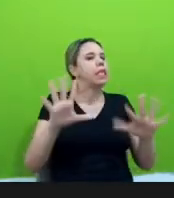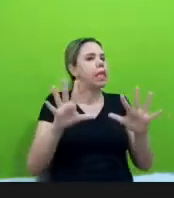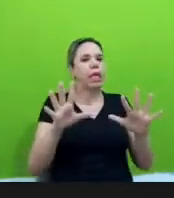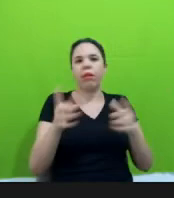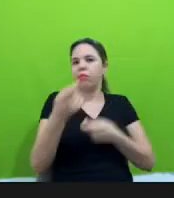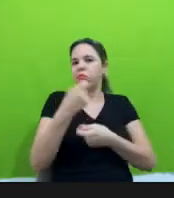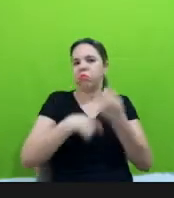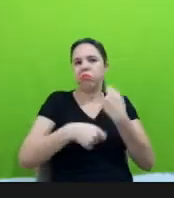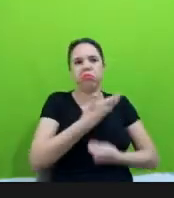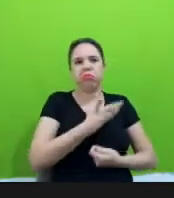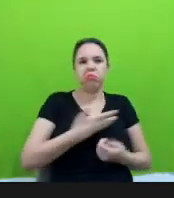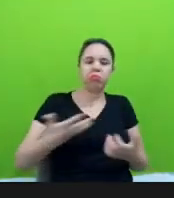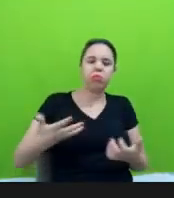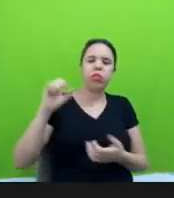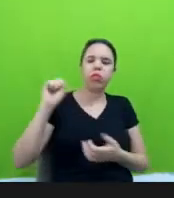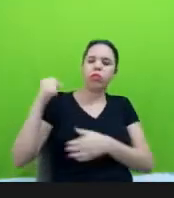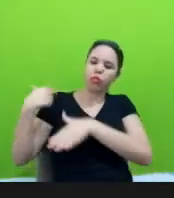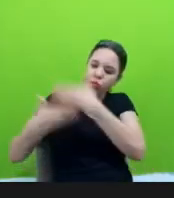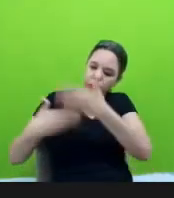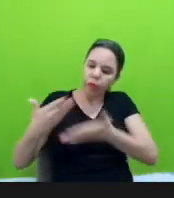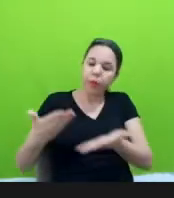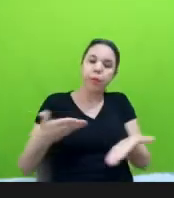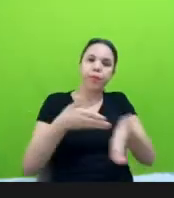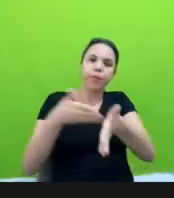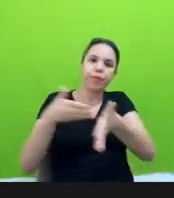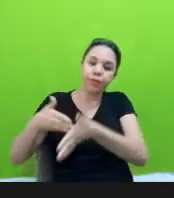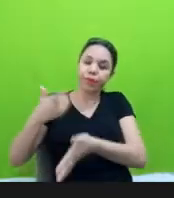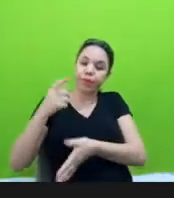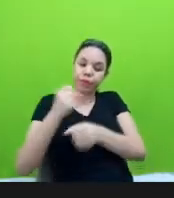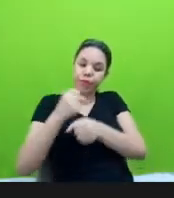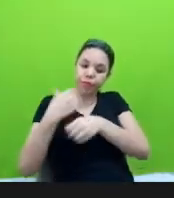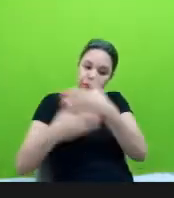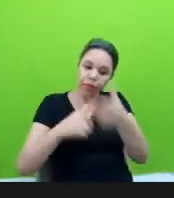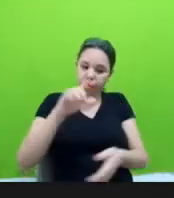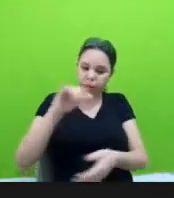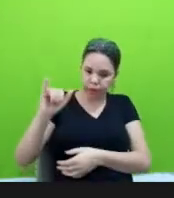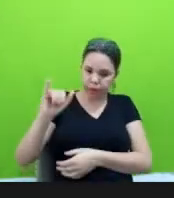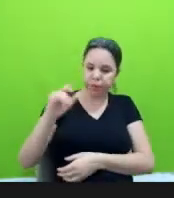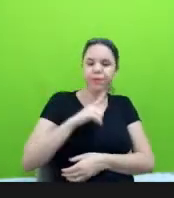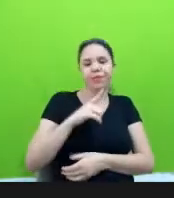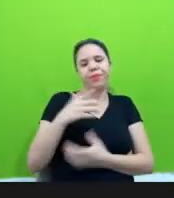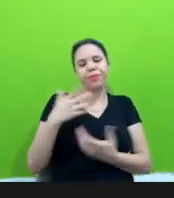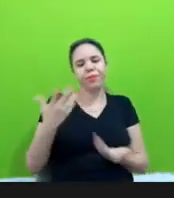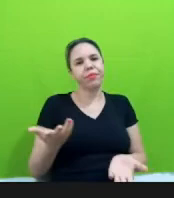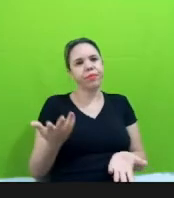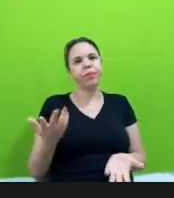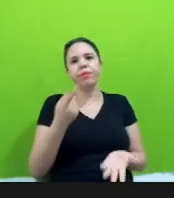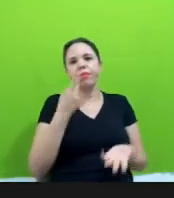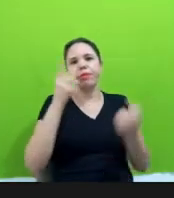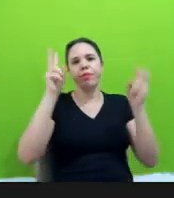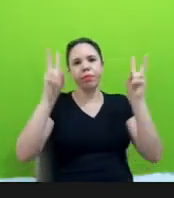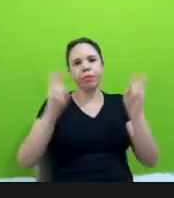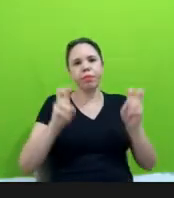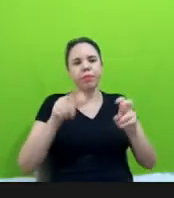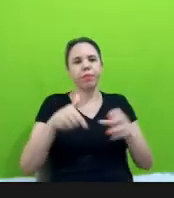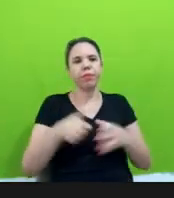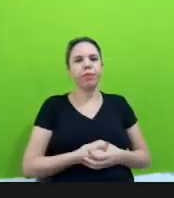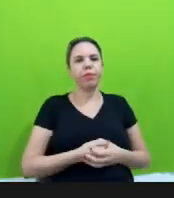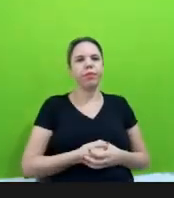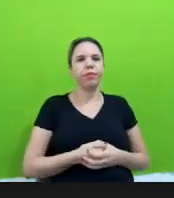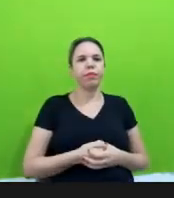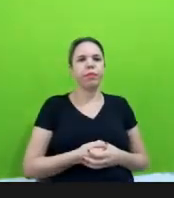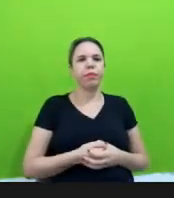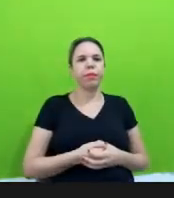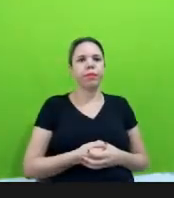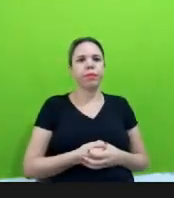não desde 88 para cá, mas também passar os 10 anos. Dá lá e a gente ainda tem isso. E vamos falar um pouco sobre isso daqui a pouco. Então, assim, a